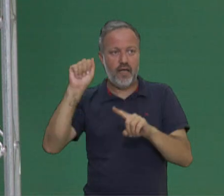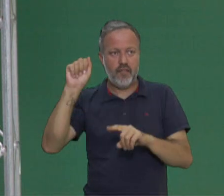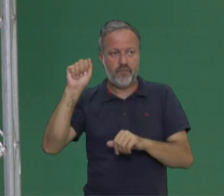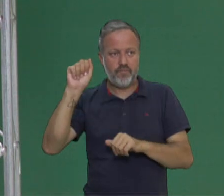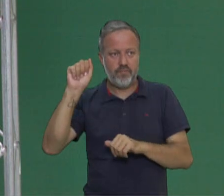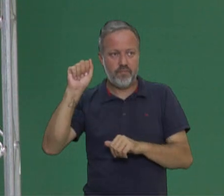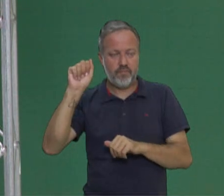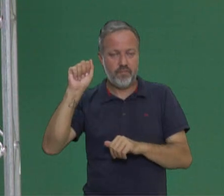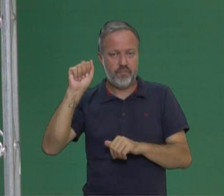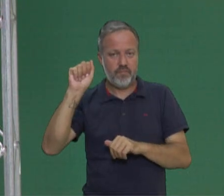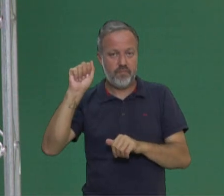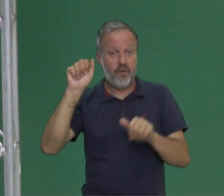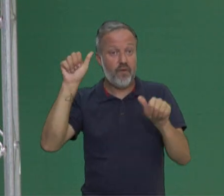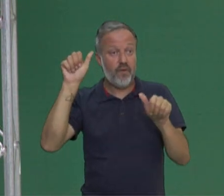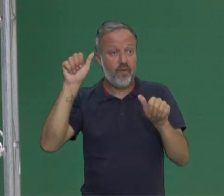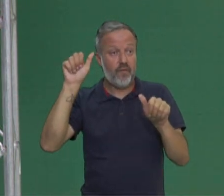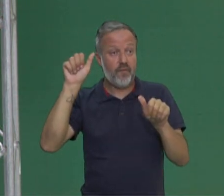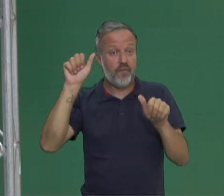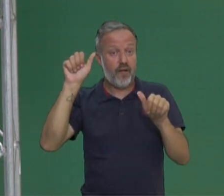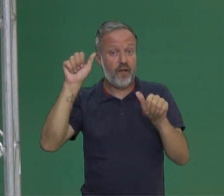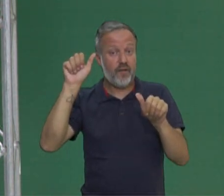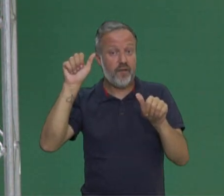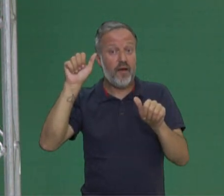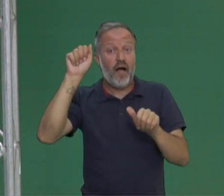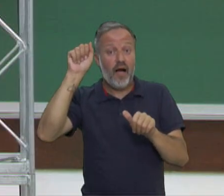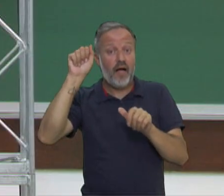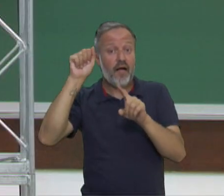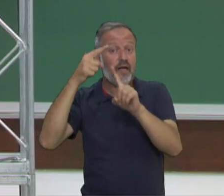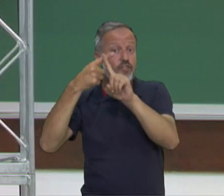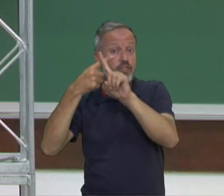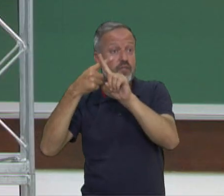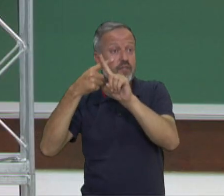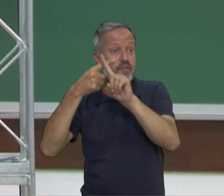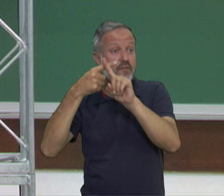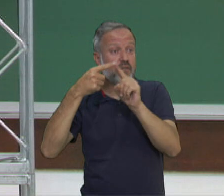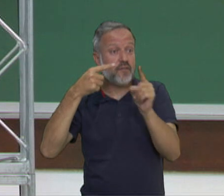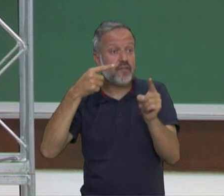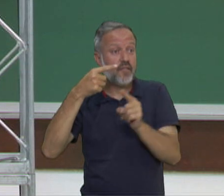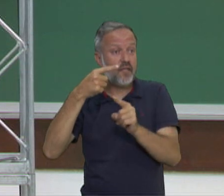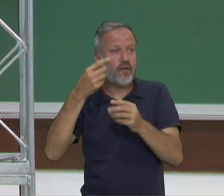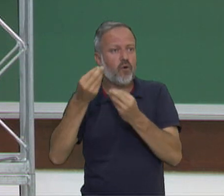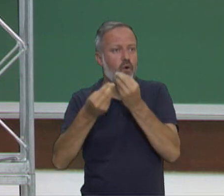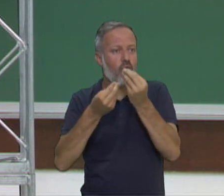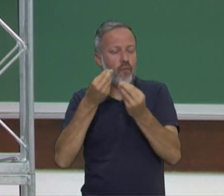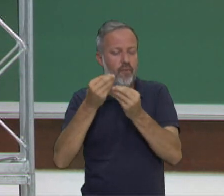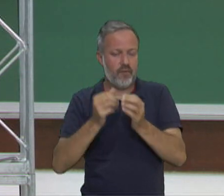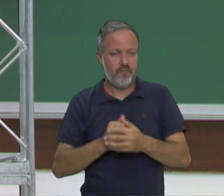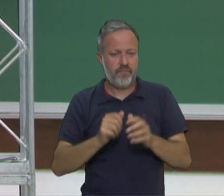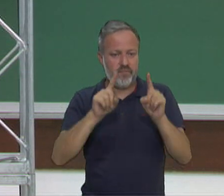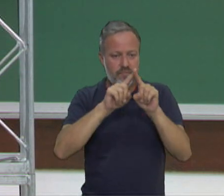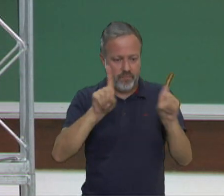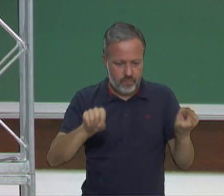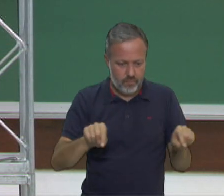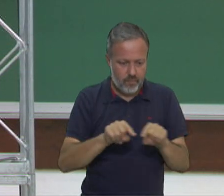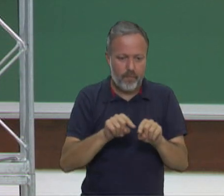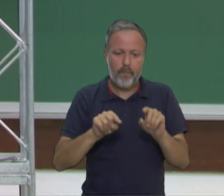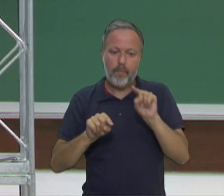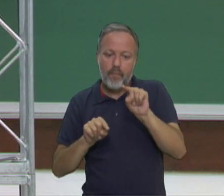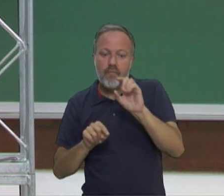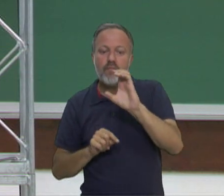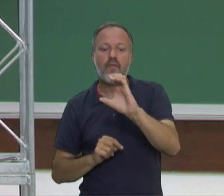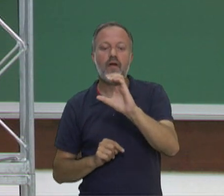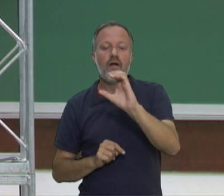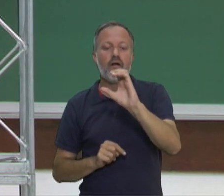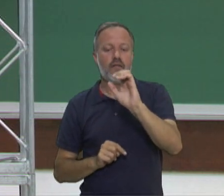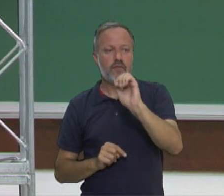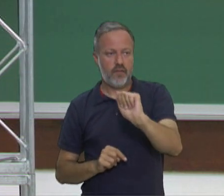posição, pessoal, pode mudar. Como é que você vai identificar quando é um ou outro? Olha aqui embaixo. Cálcio. Olha só como é que ficou.